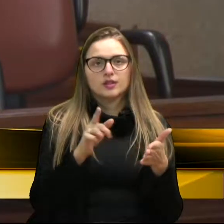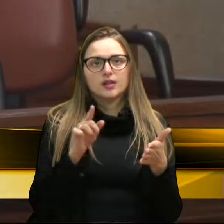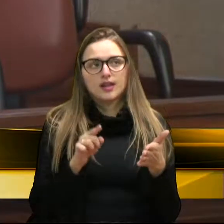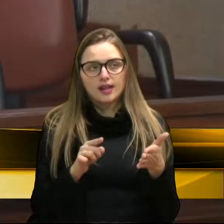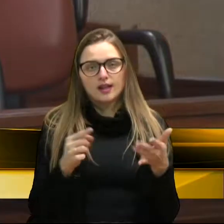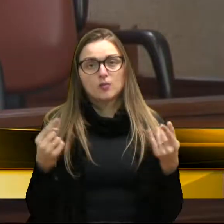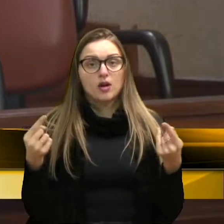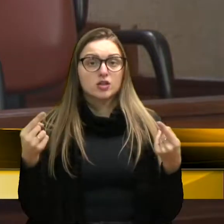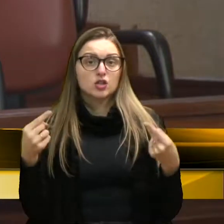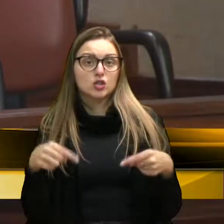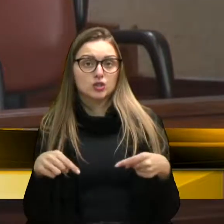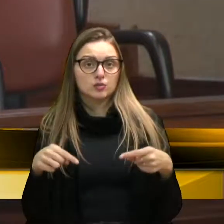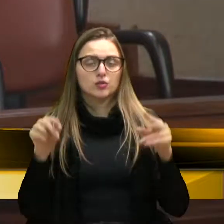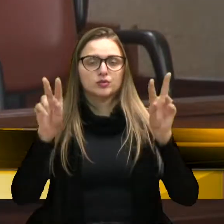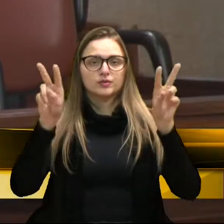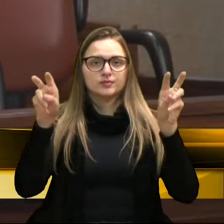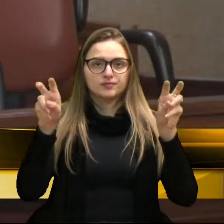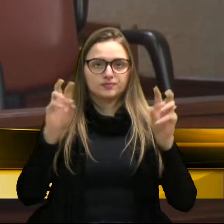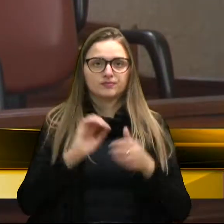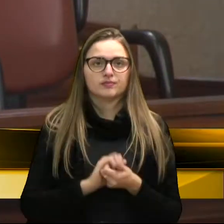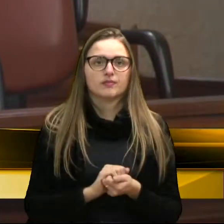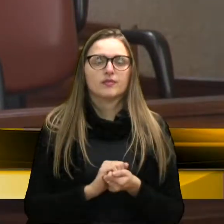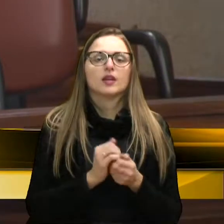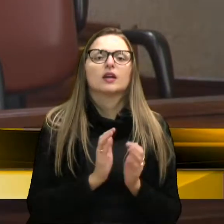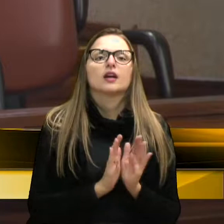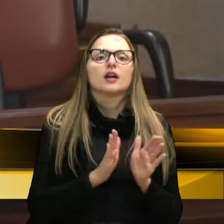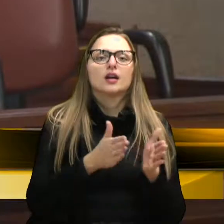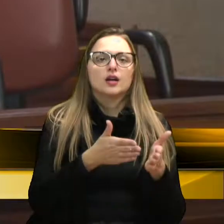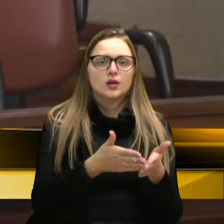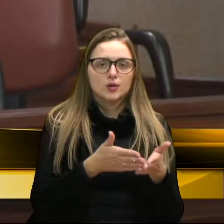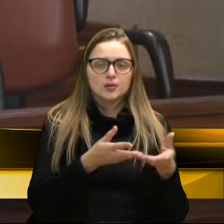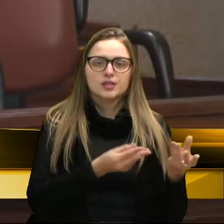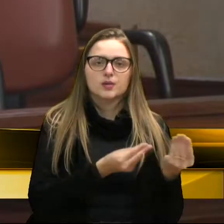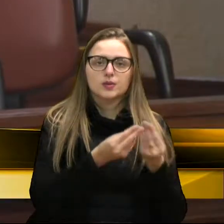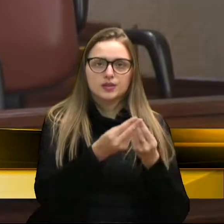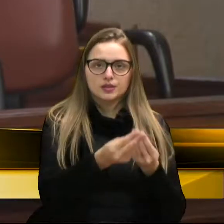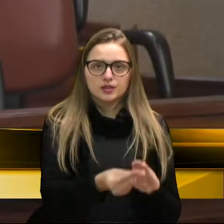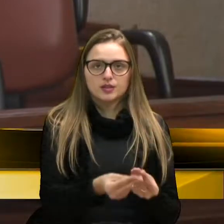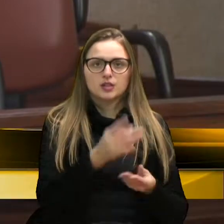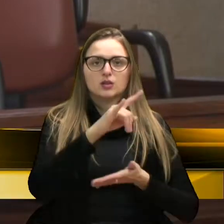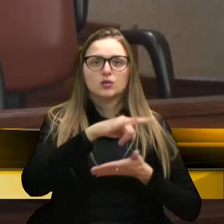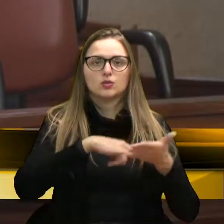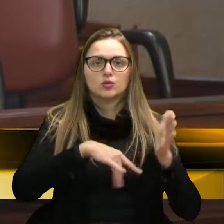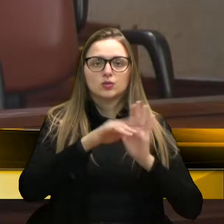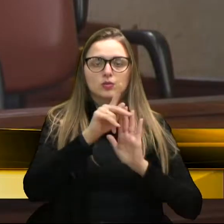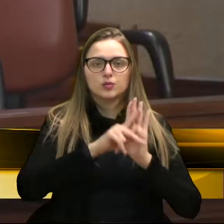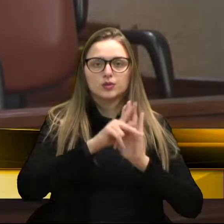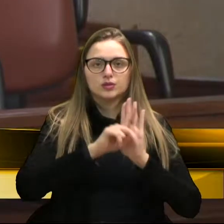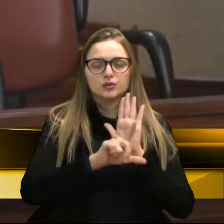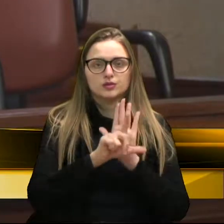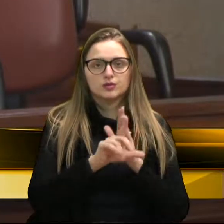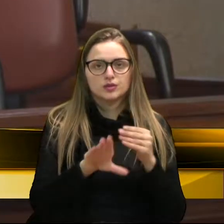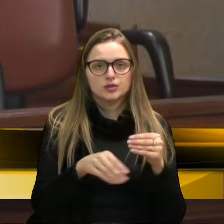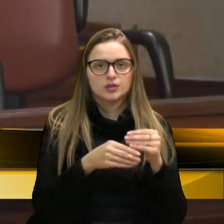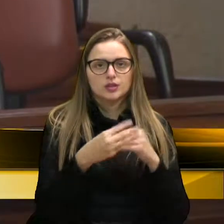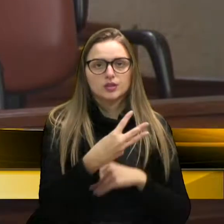concorrente. Abre aspas. Esta comissão encaminhou a baixa do projeto de lei complementar 31 de